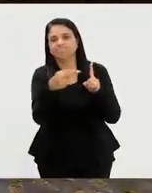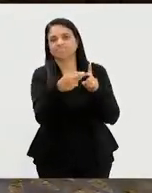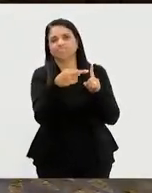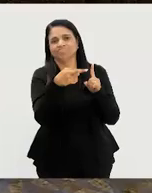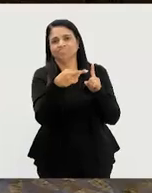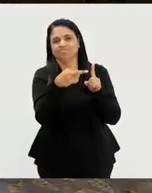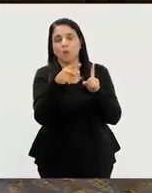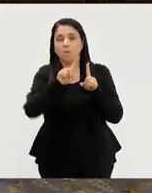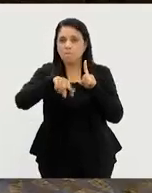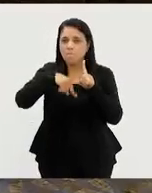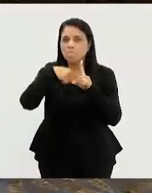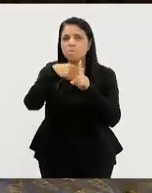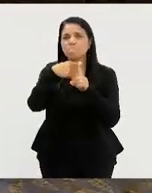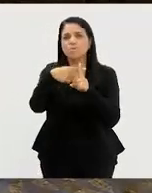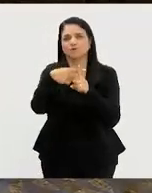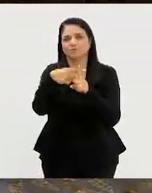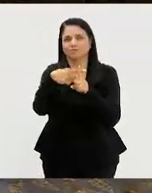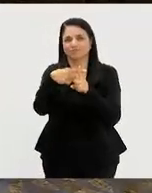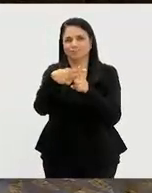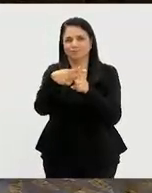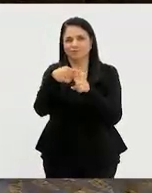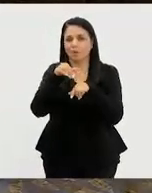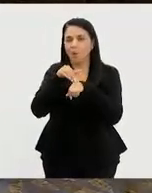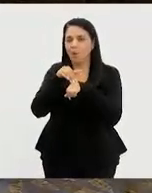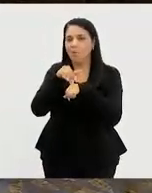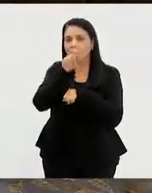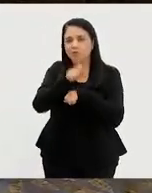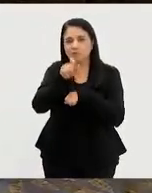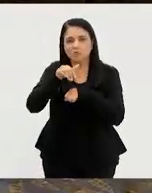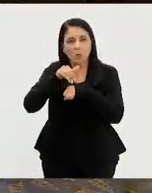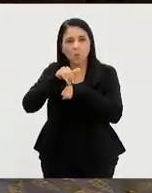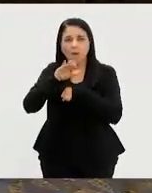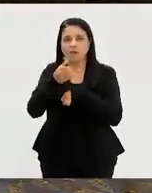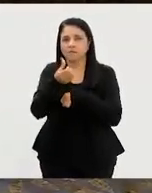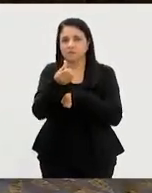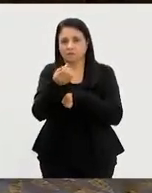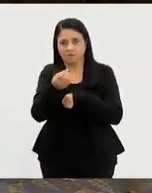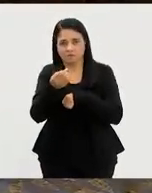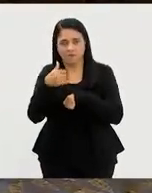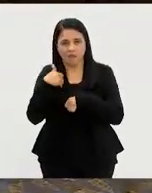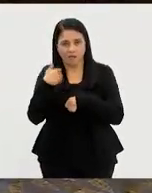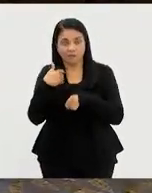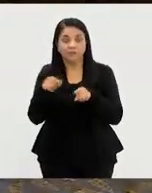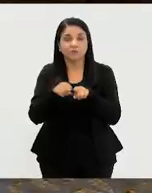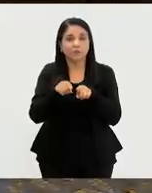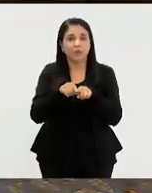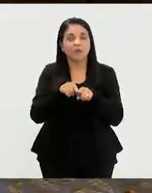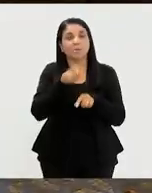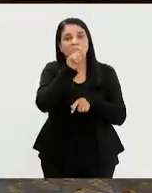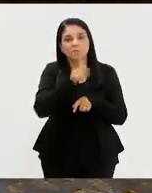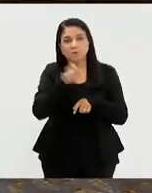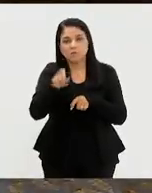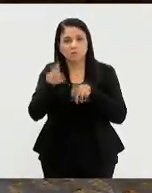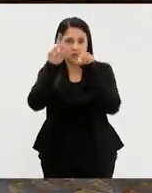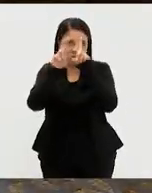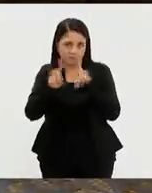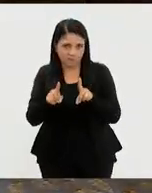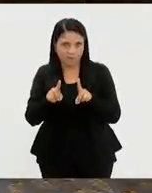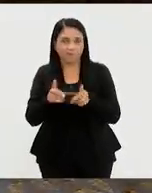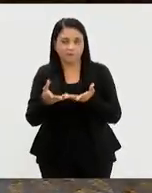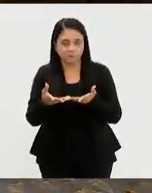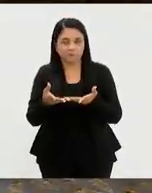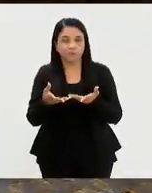positiva para as pessoas com mais de 60 anos de idade e também para os portadores de necessidades especiais